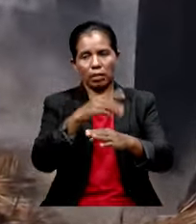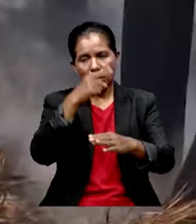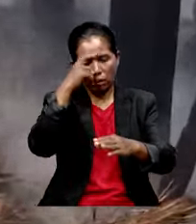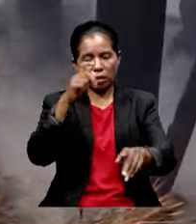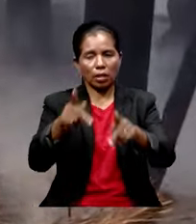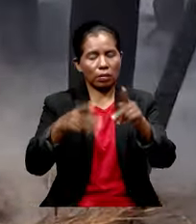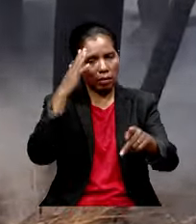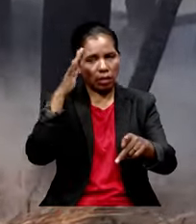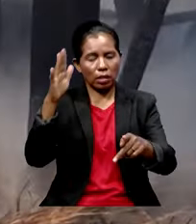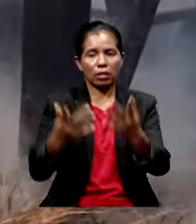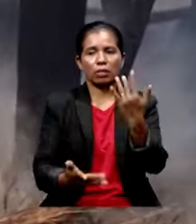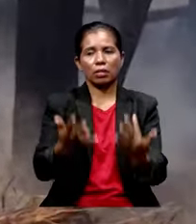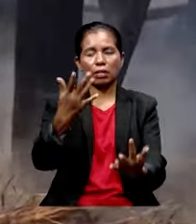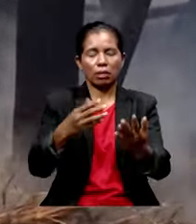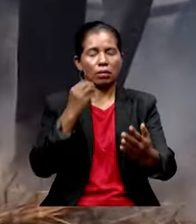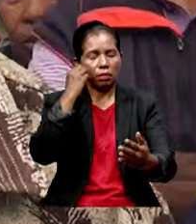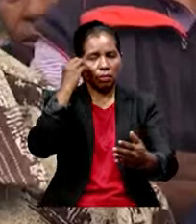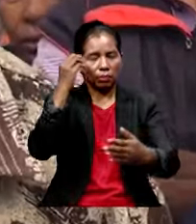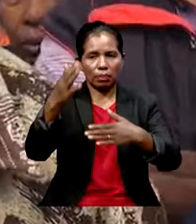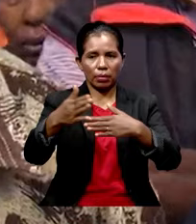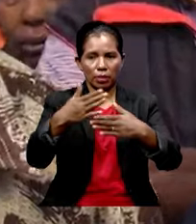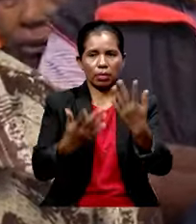é uma desconhecida, Suno RBC, como lição.